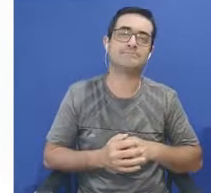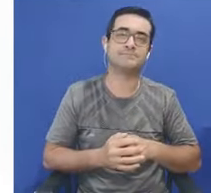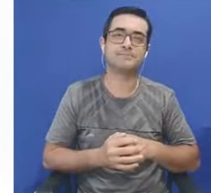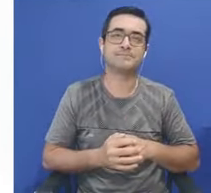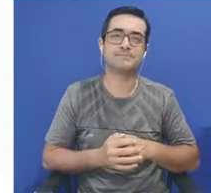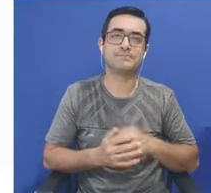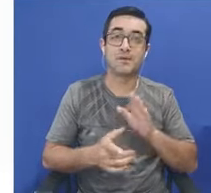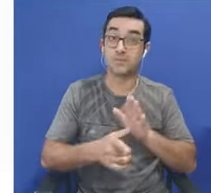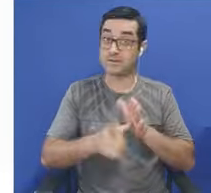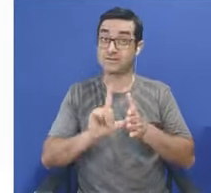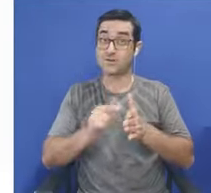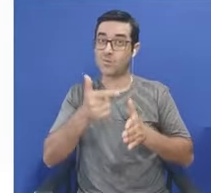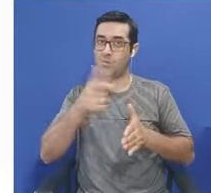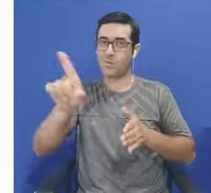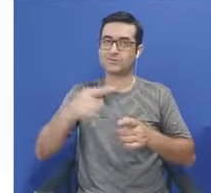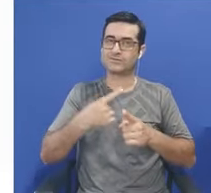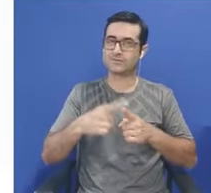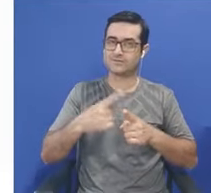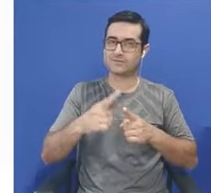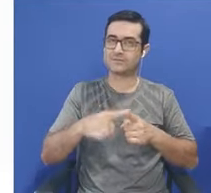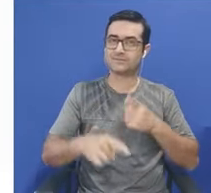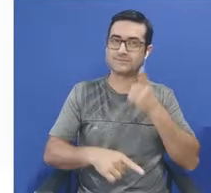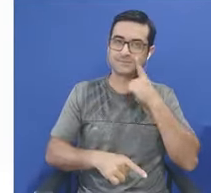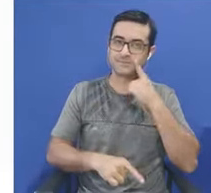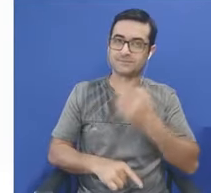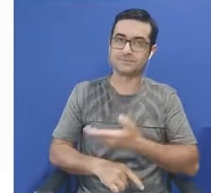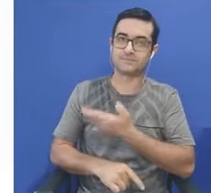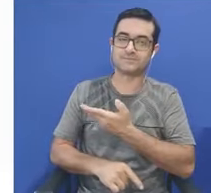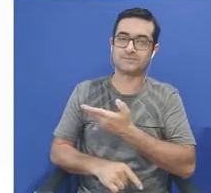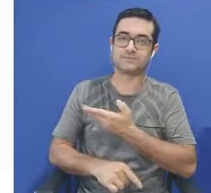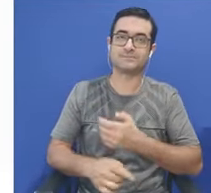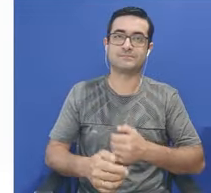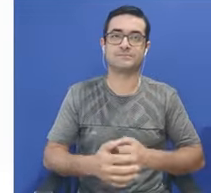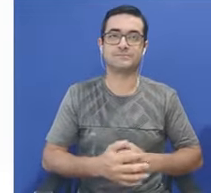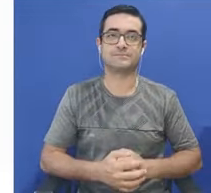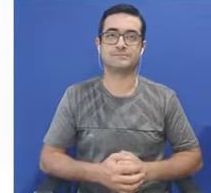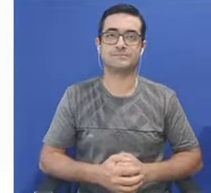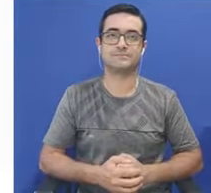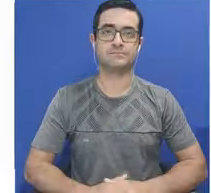empírica. Tá? Mas antes, vamos fazer aqui, ó, outro exercício.